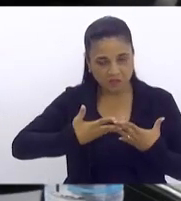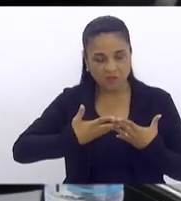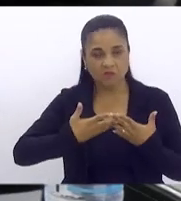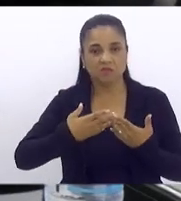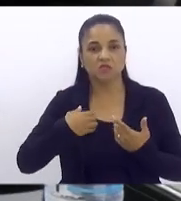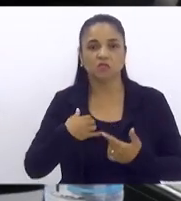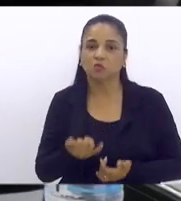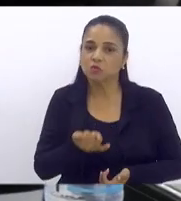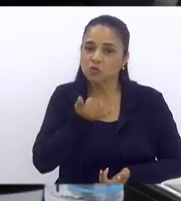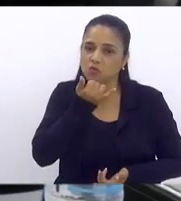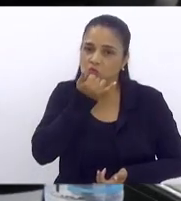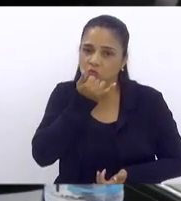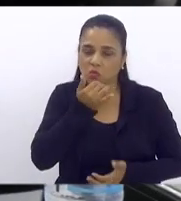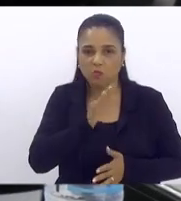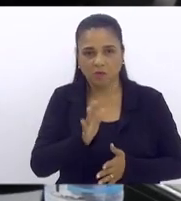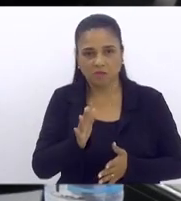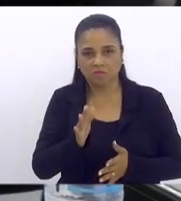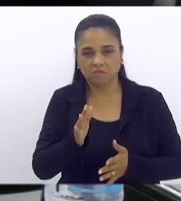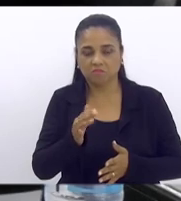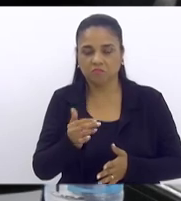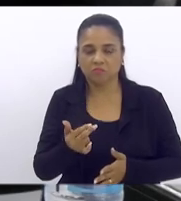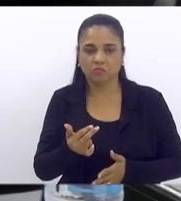peço desculpas